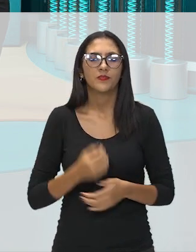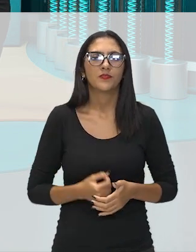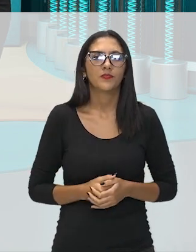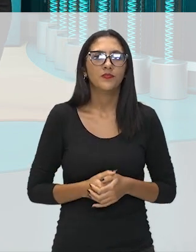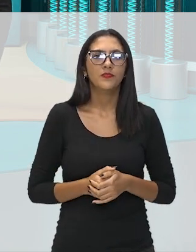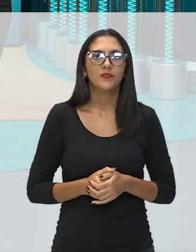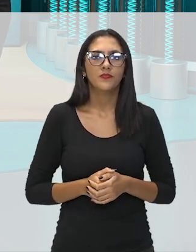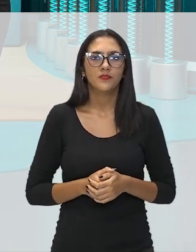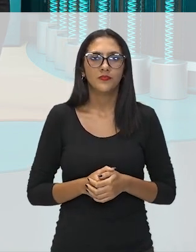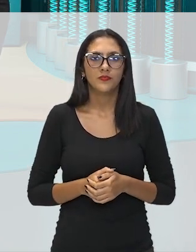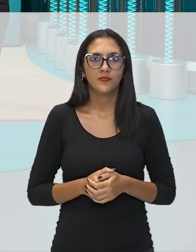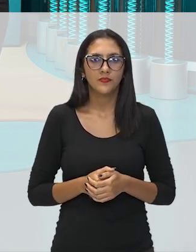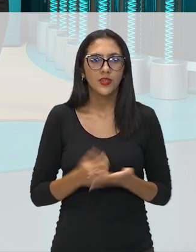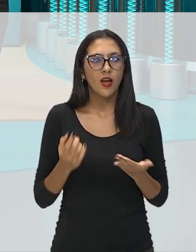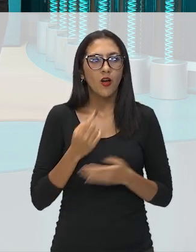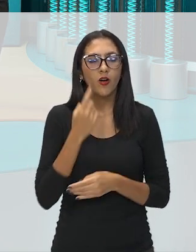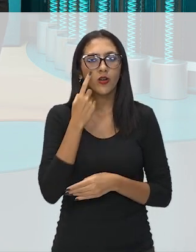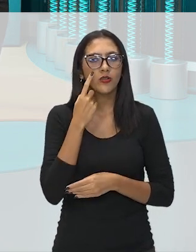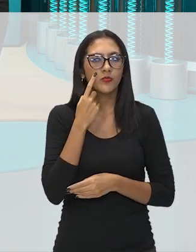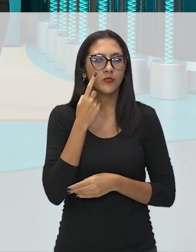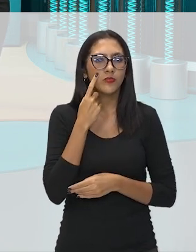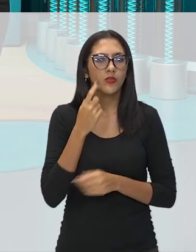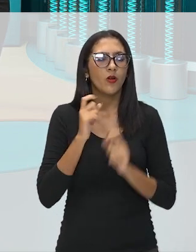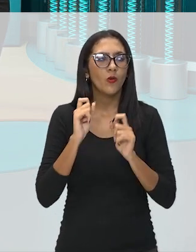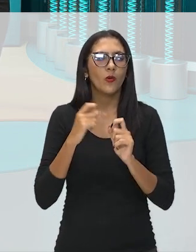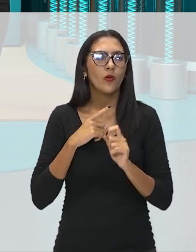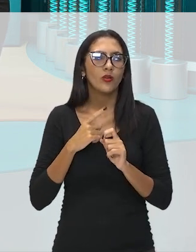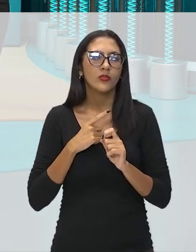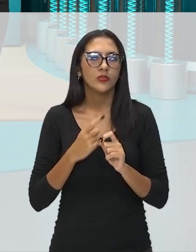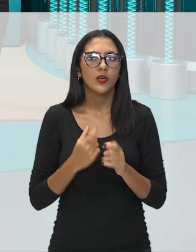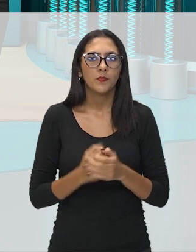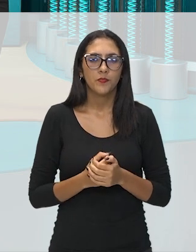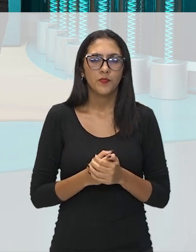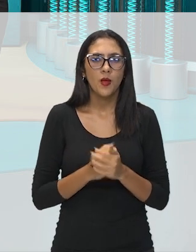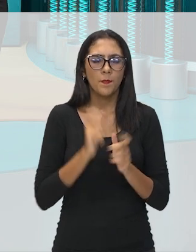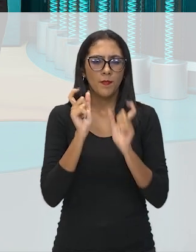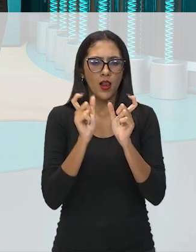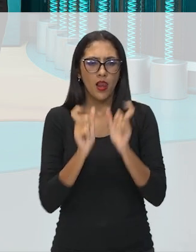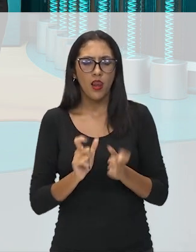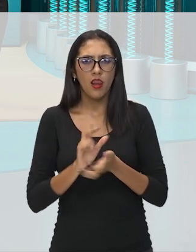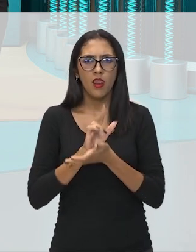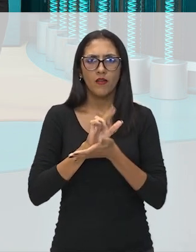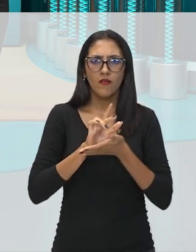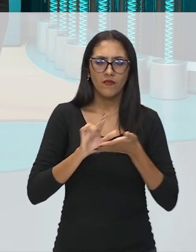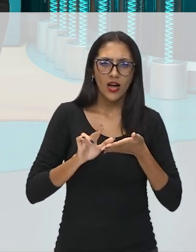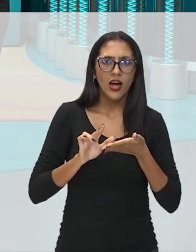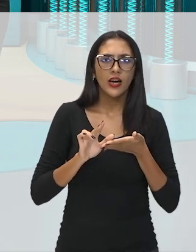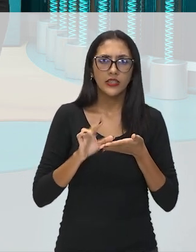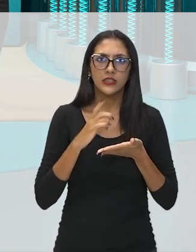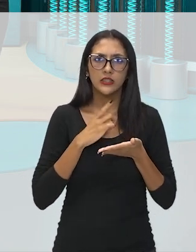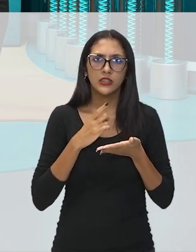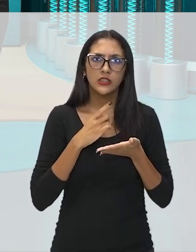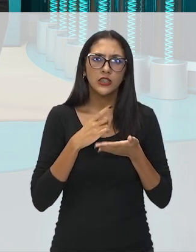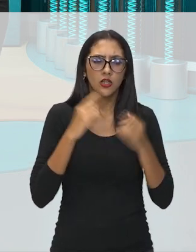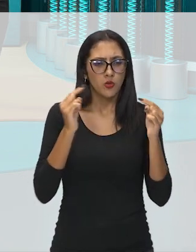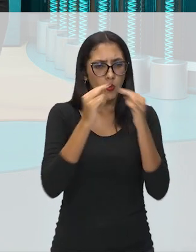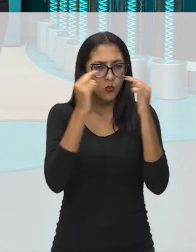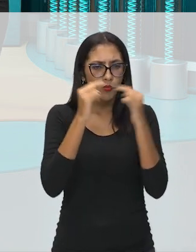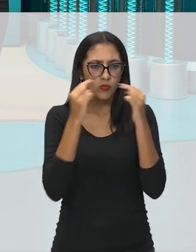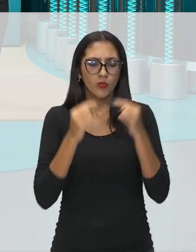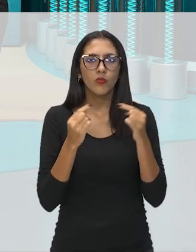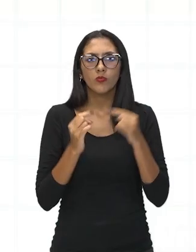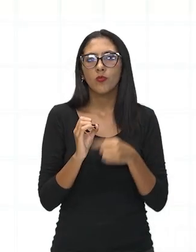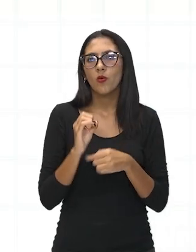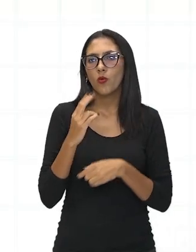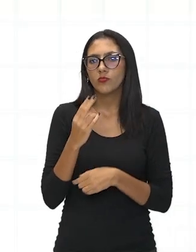aqui agora uma atividade onde tem marcadores, tem expressões e outras não. Como é que eu vou fazer isso?